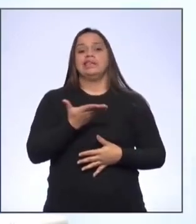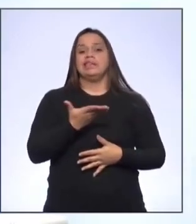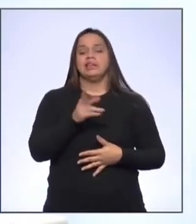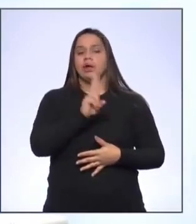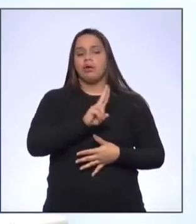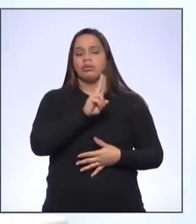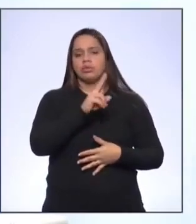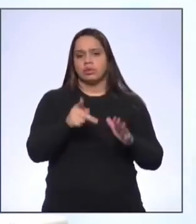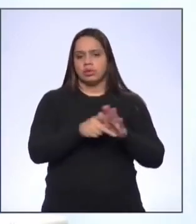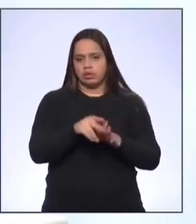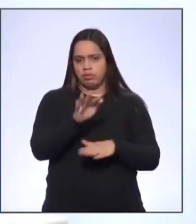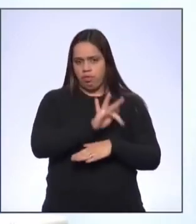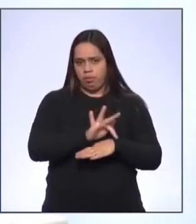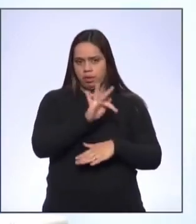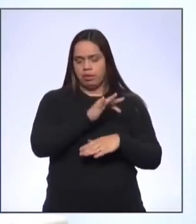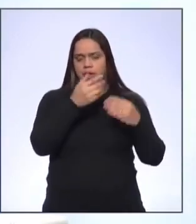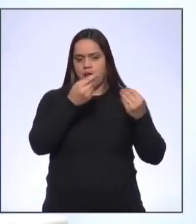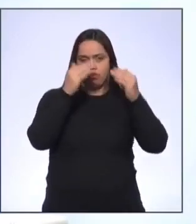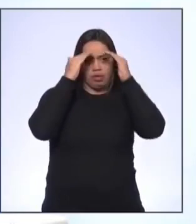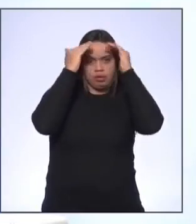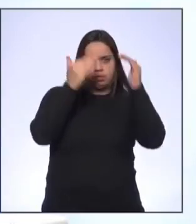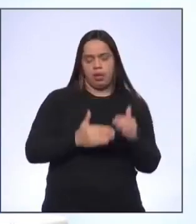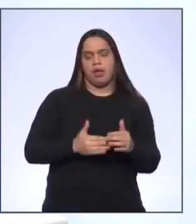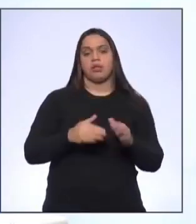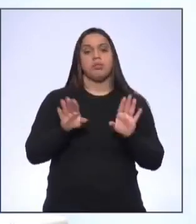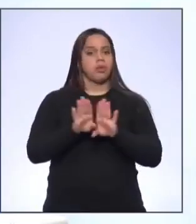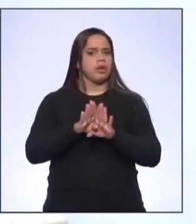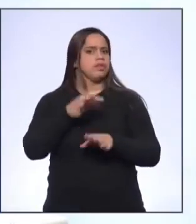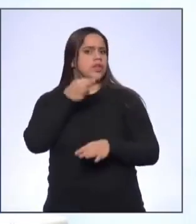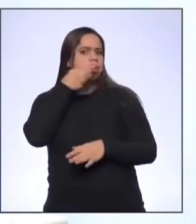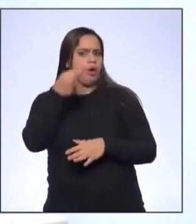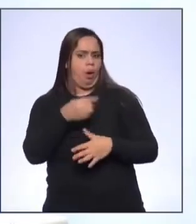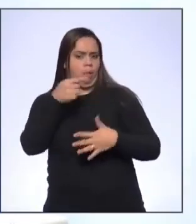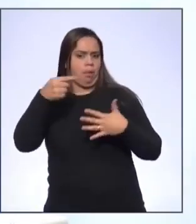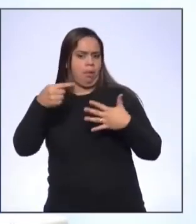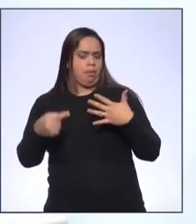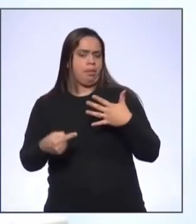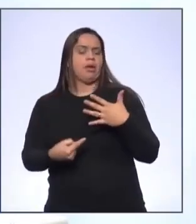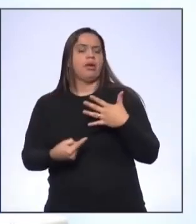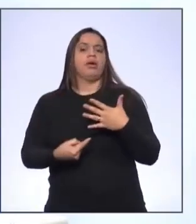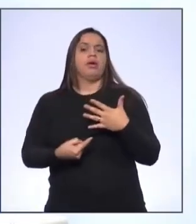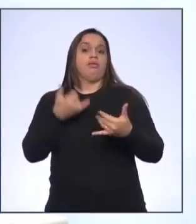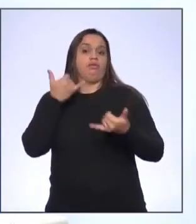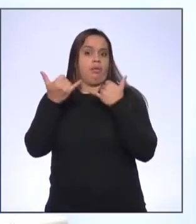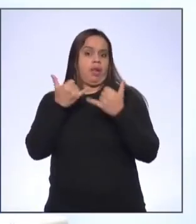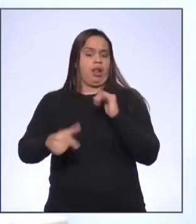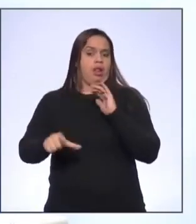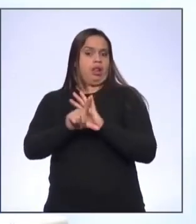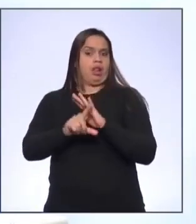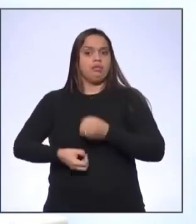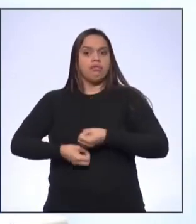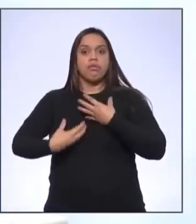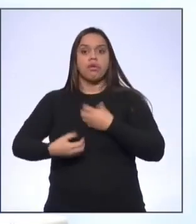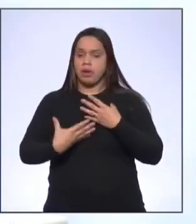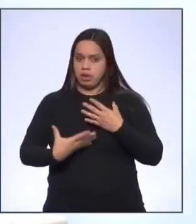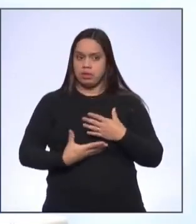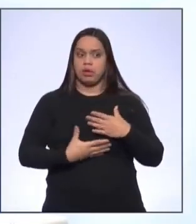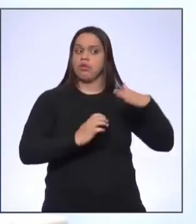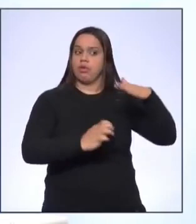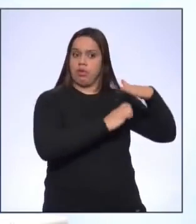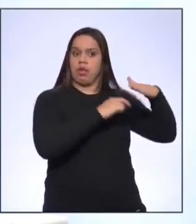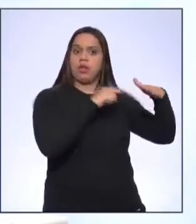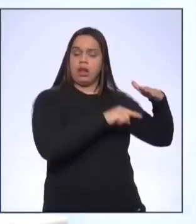você argumente com dados em cima da lei, igual o laboratório, né, argumenta em cima